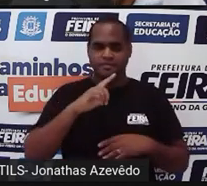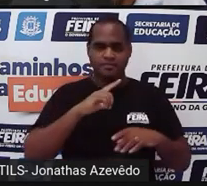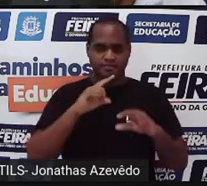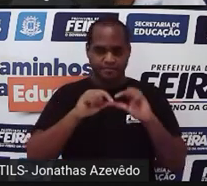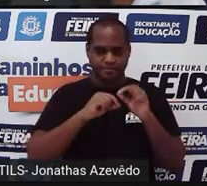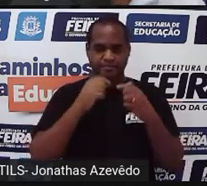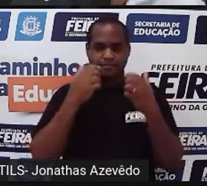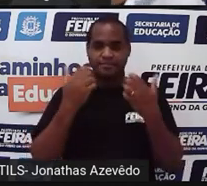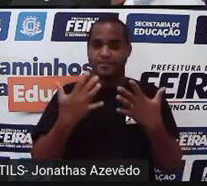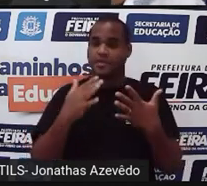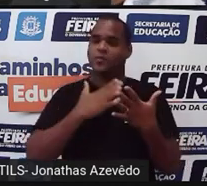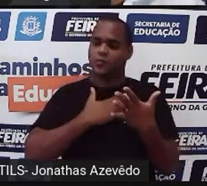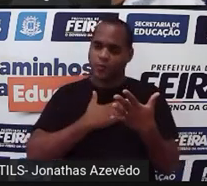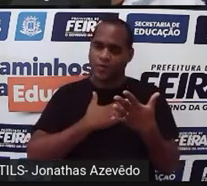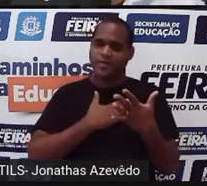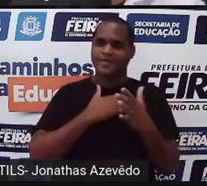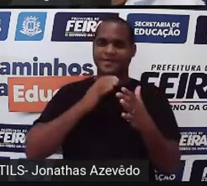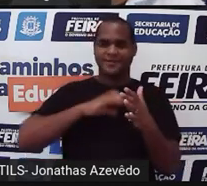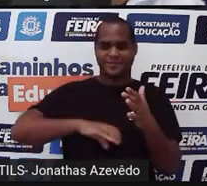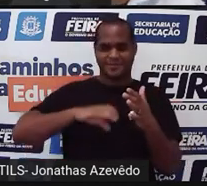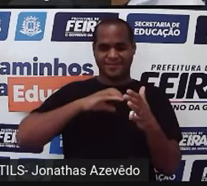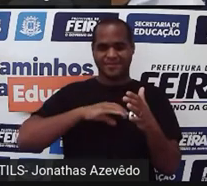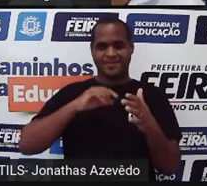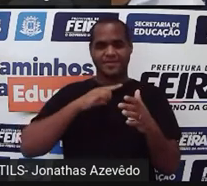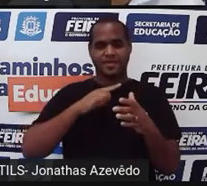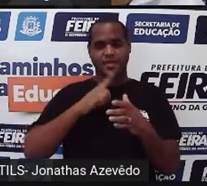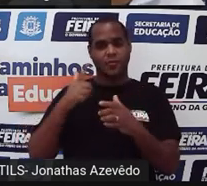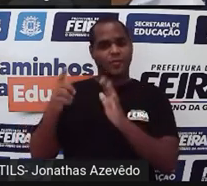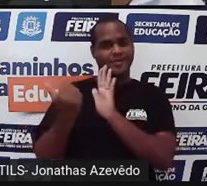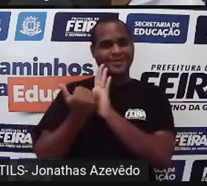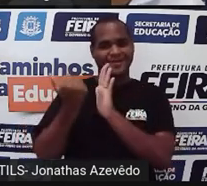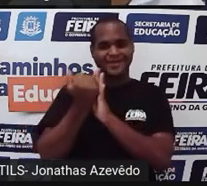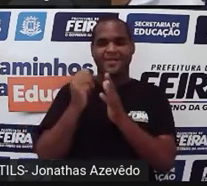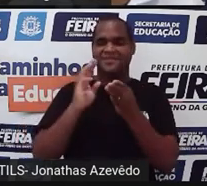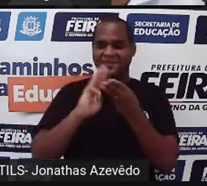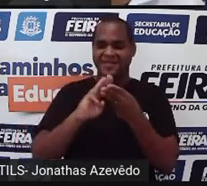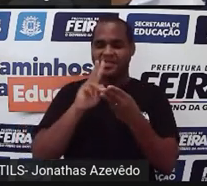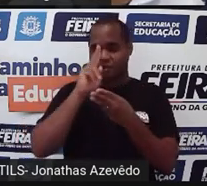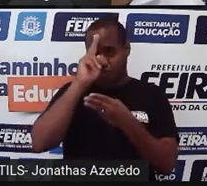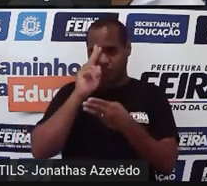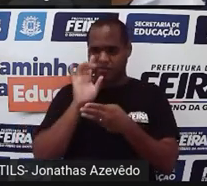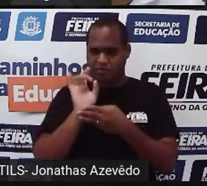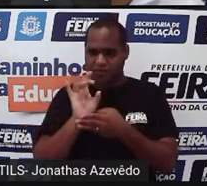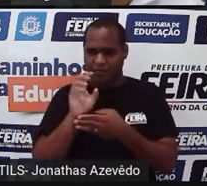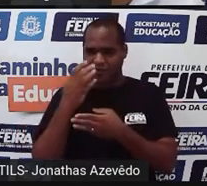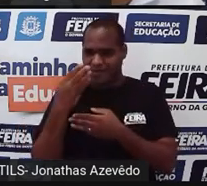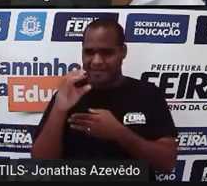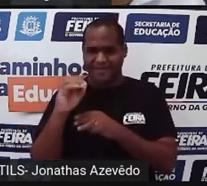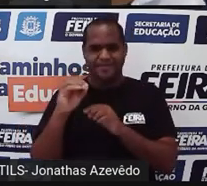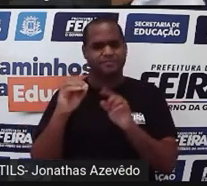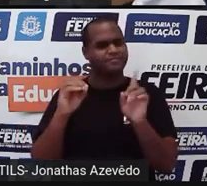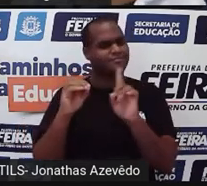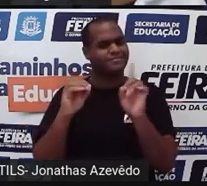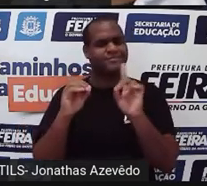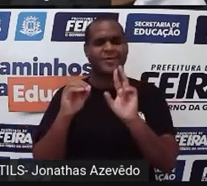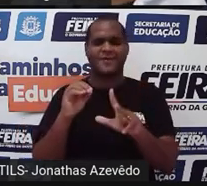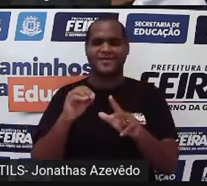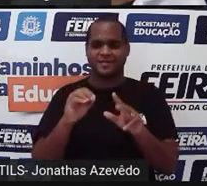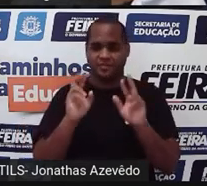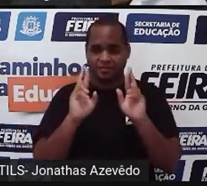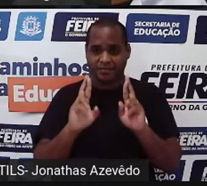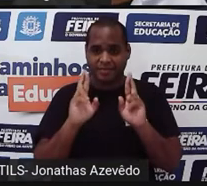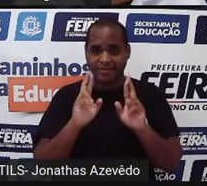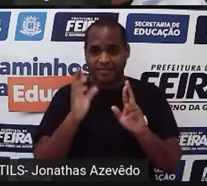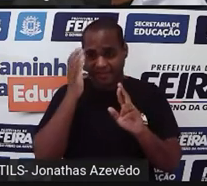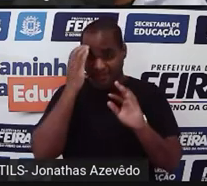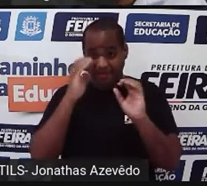de português também, além de matemática e história. Então, não é só os 40, tá bom? Tranquilo?